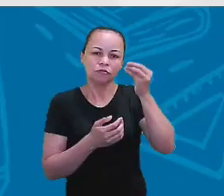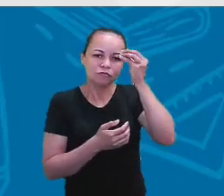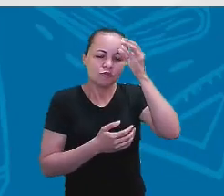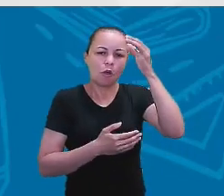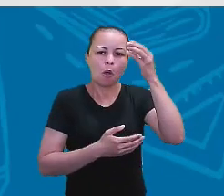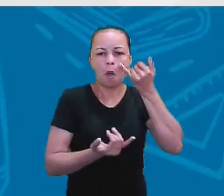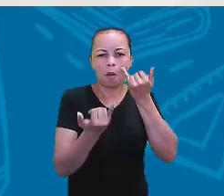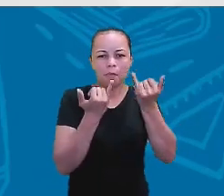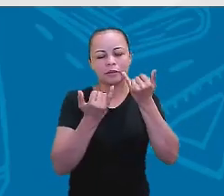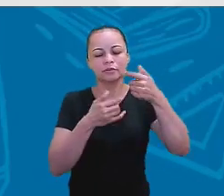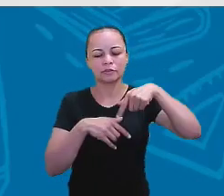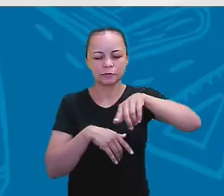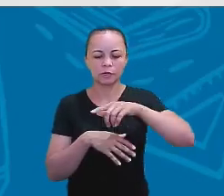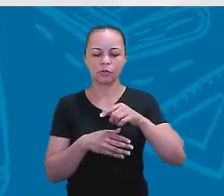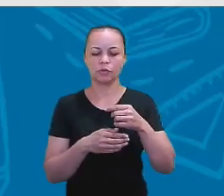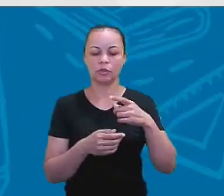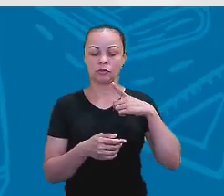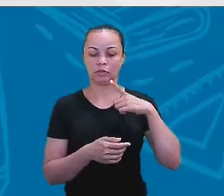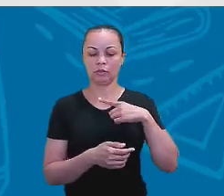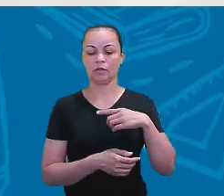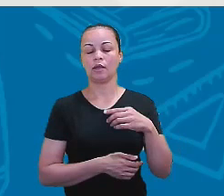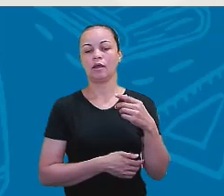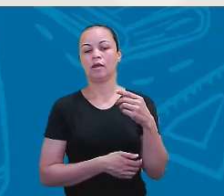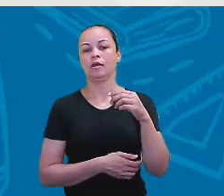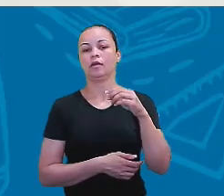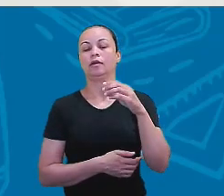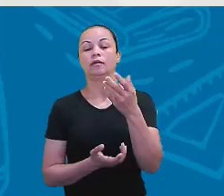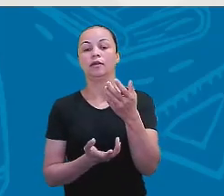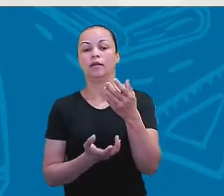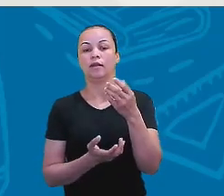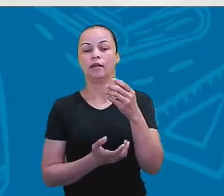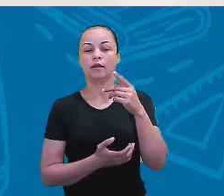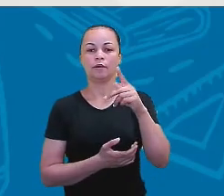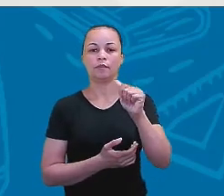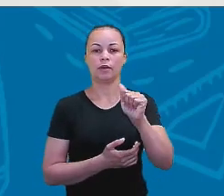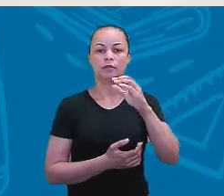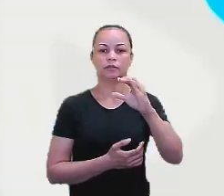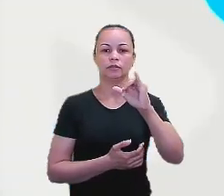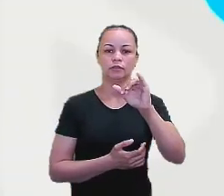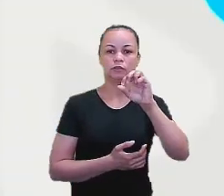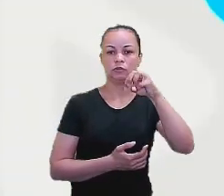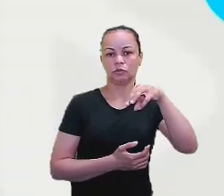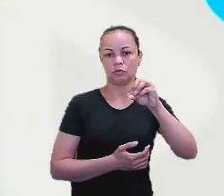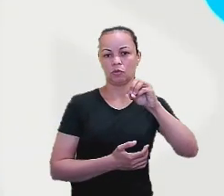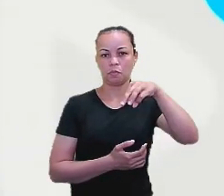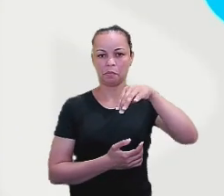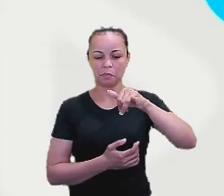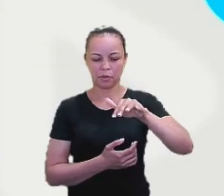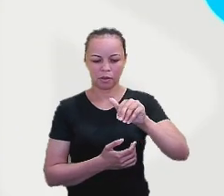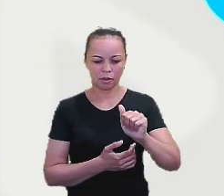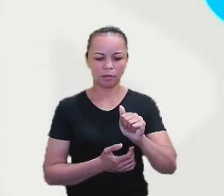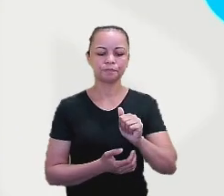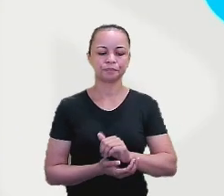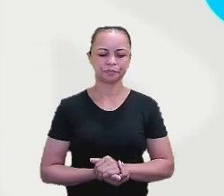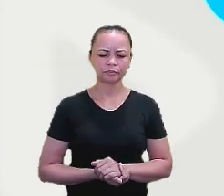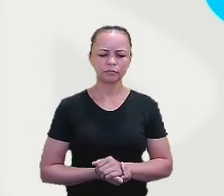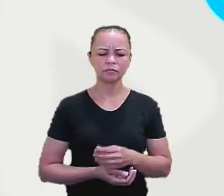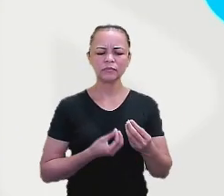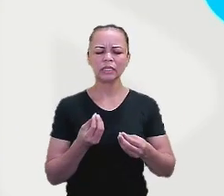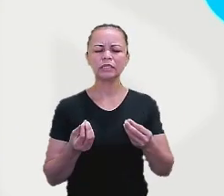agora a taxonomia, a parte que envolve classificação dos seres vivos. Então, o que seria, na verdade,